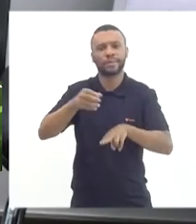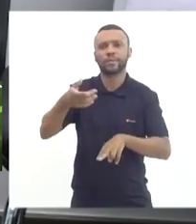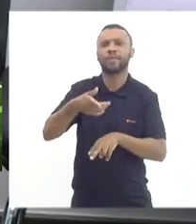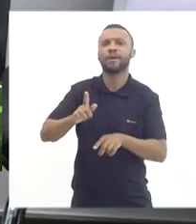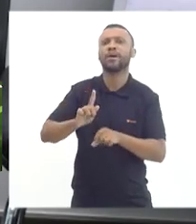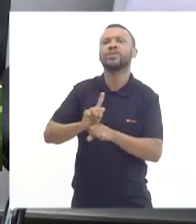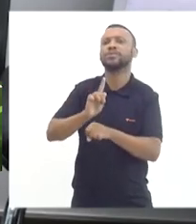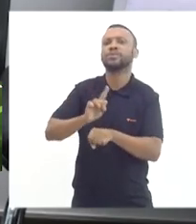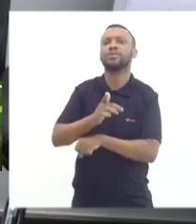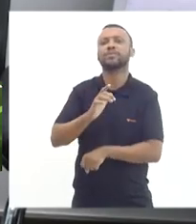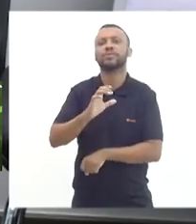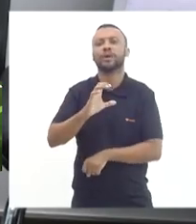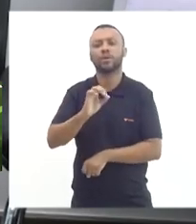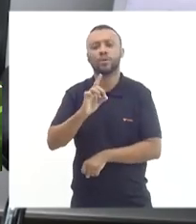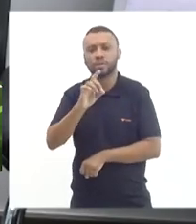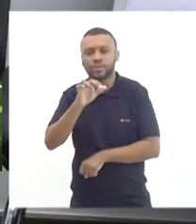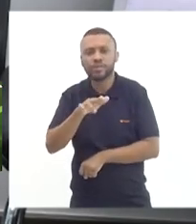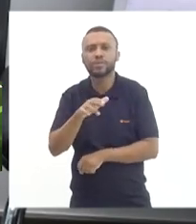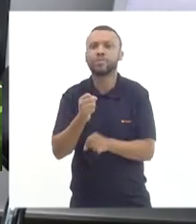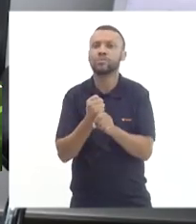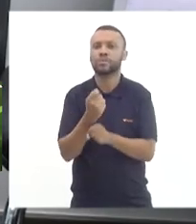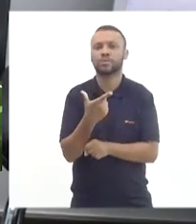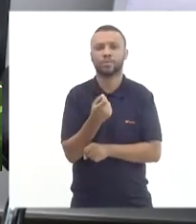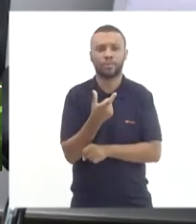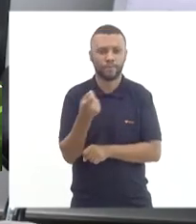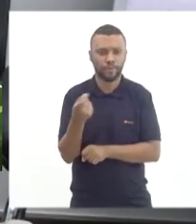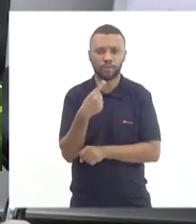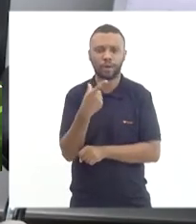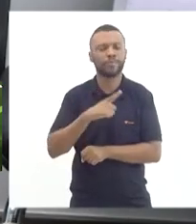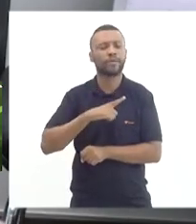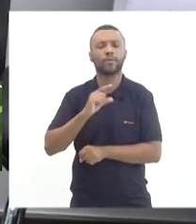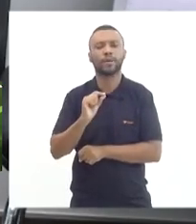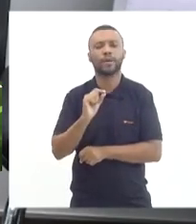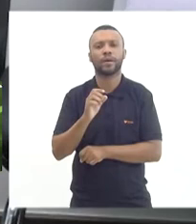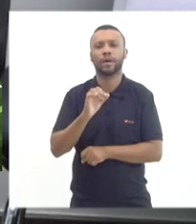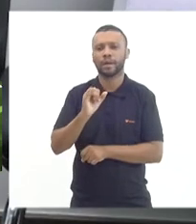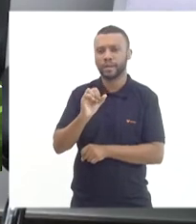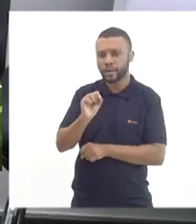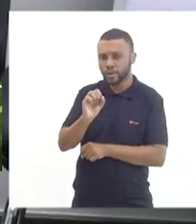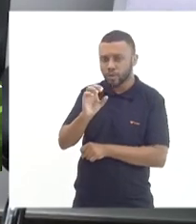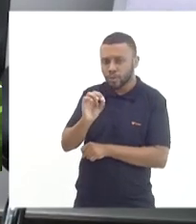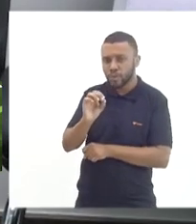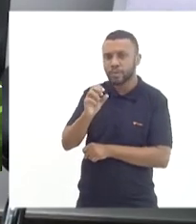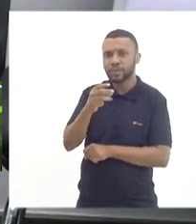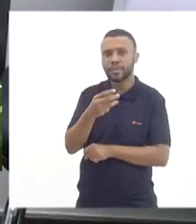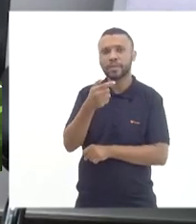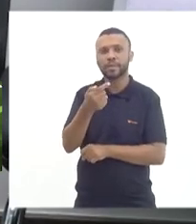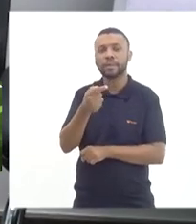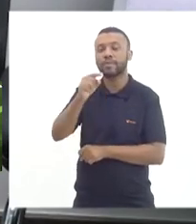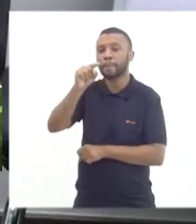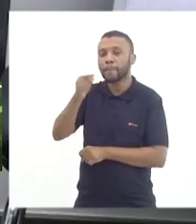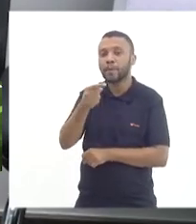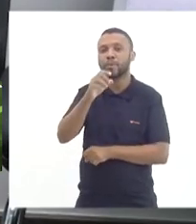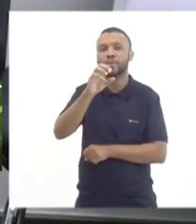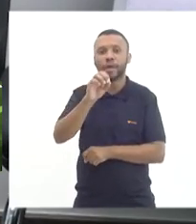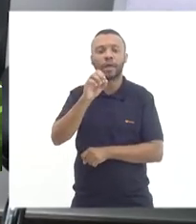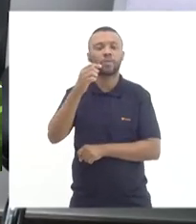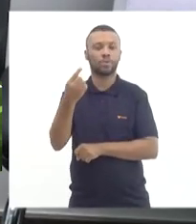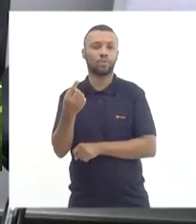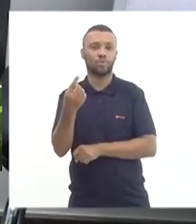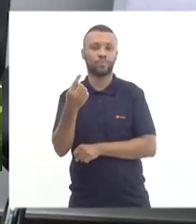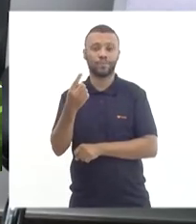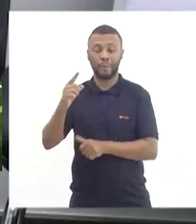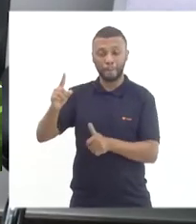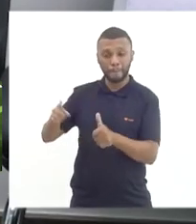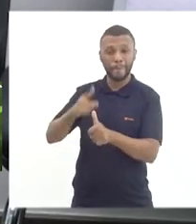na Codim, no ano de 2020, nós obtivemos o ISO 37001, sendo a primeira empresa estatal